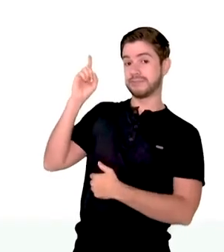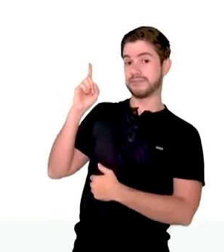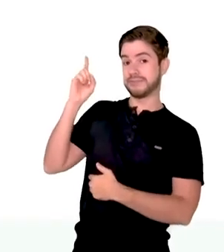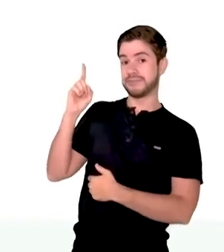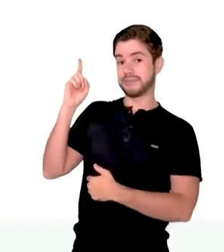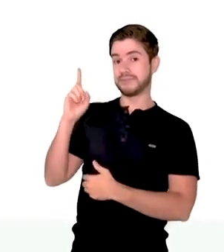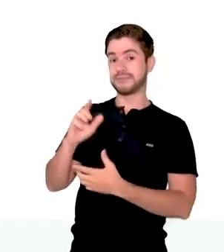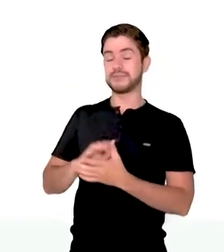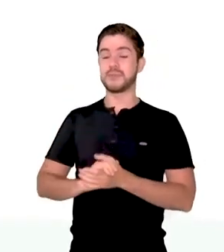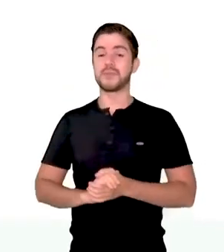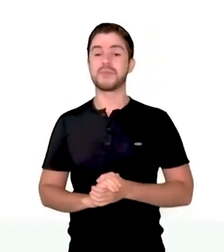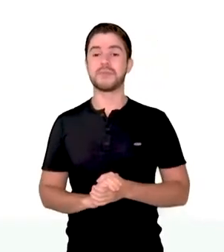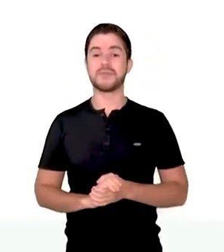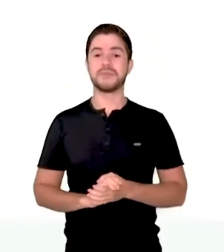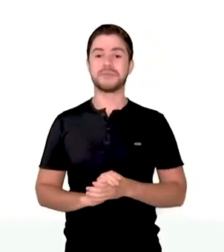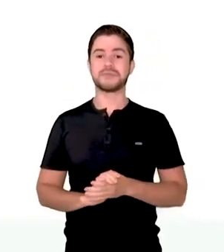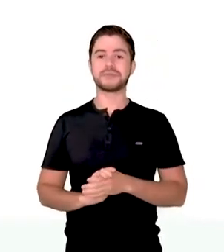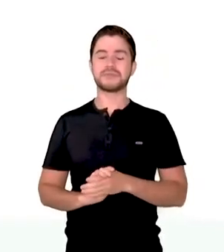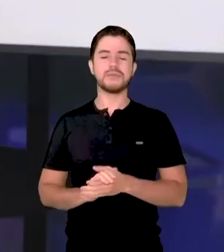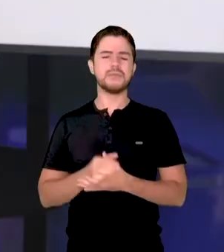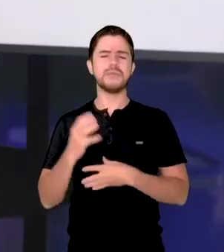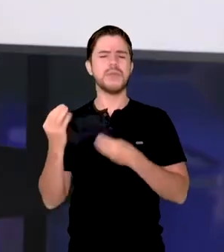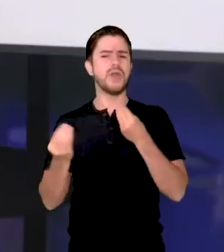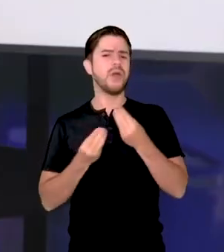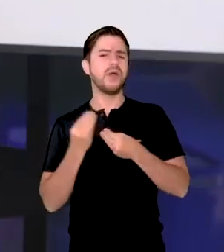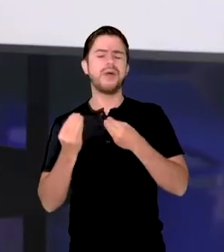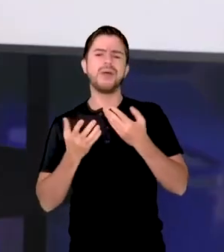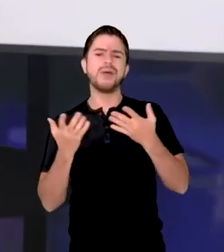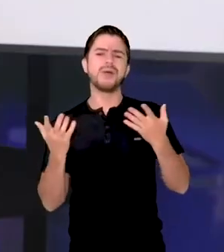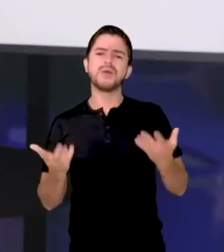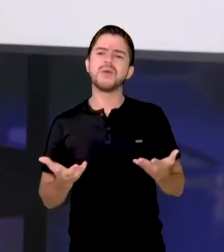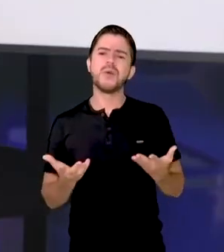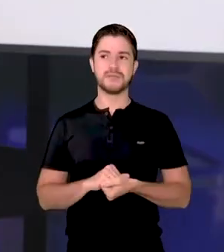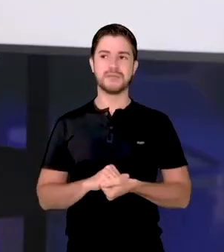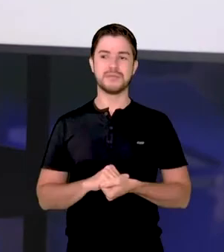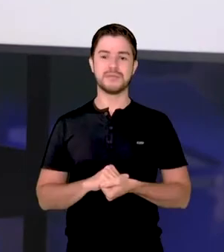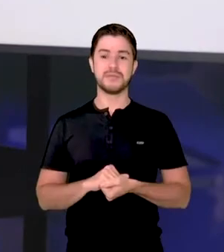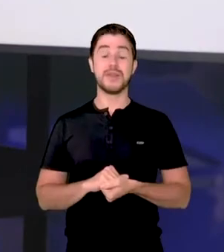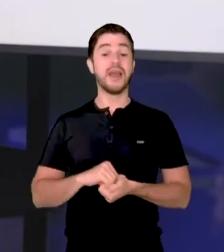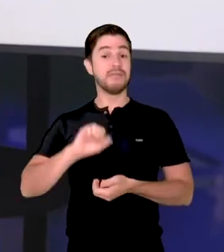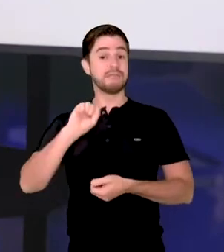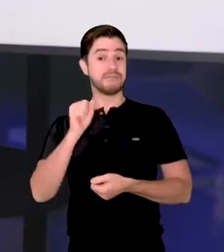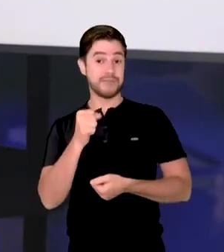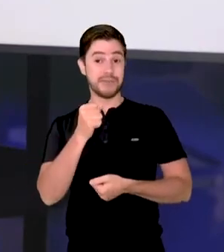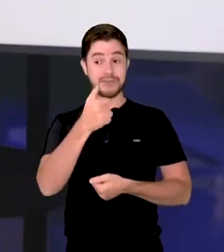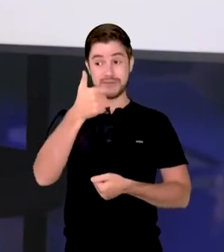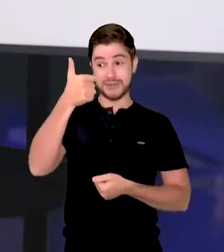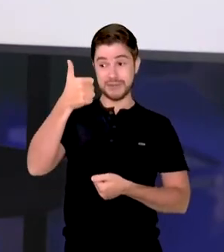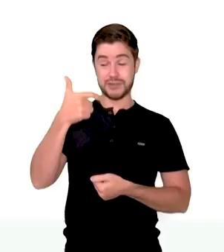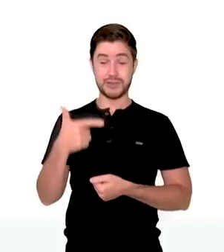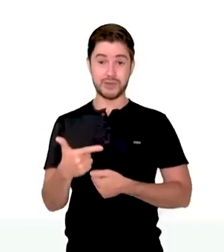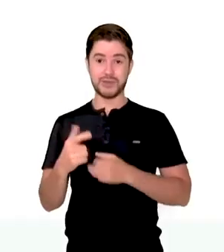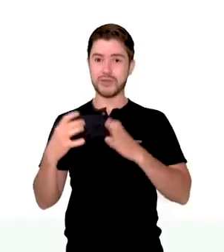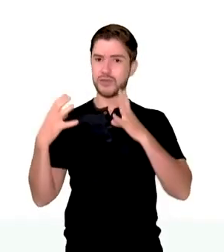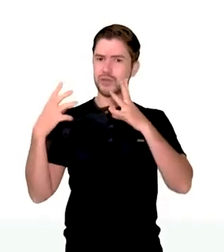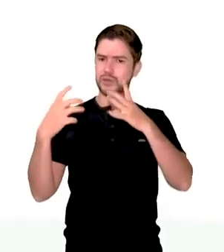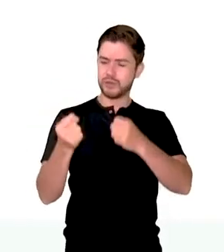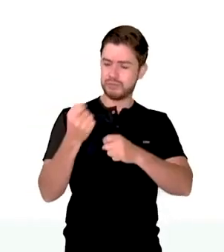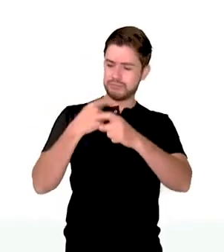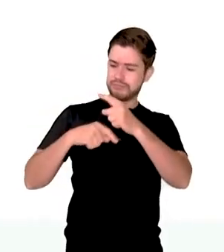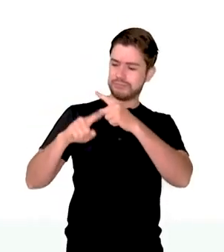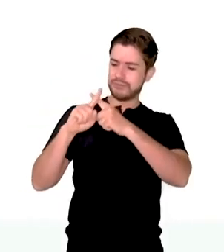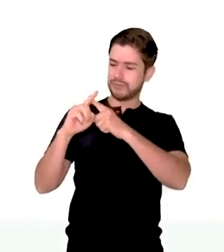18 12 anos como que eu faço a sua operação Professor sempre são todos